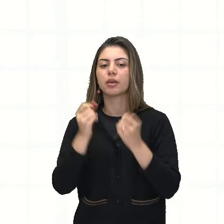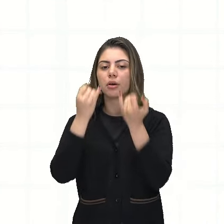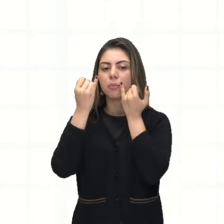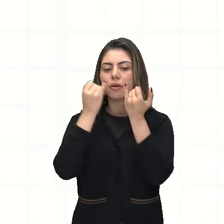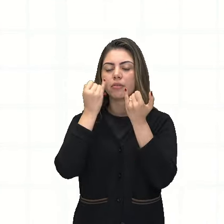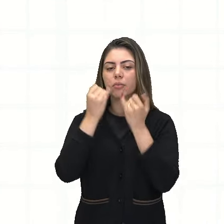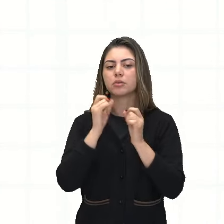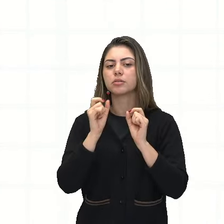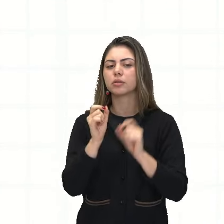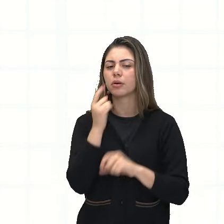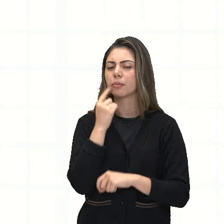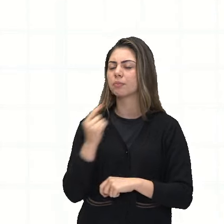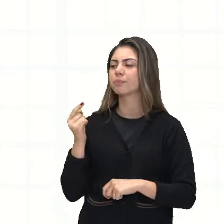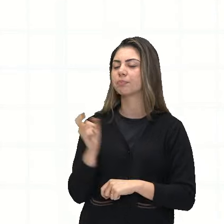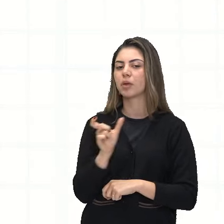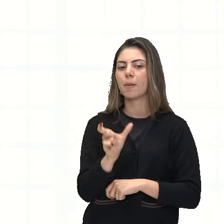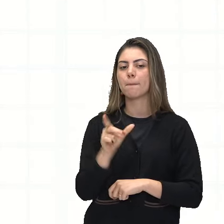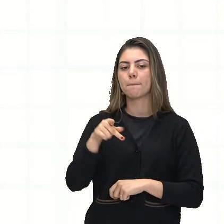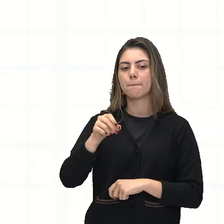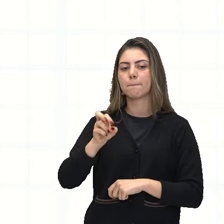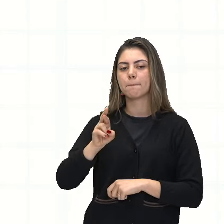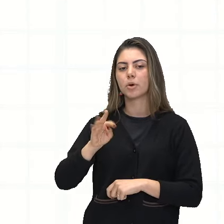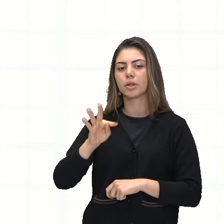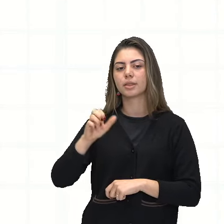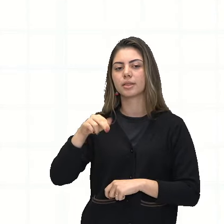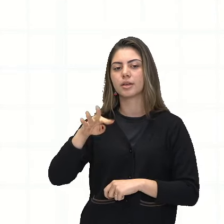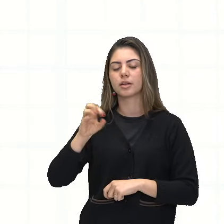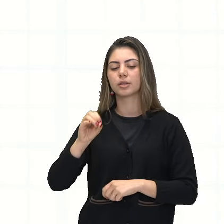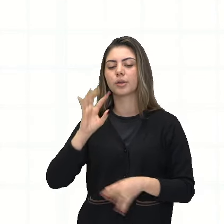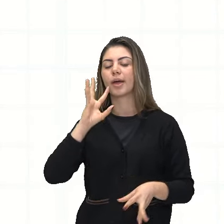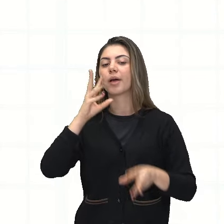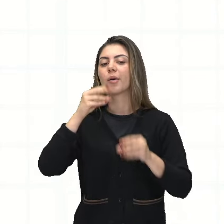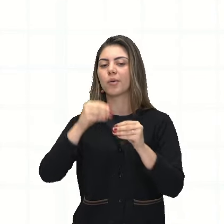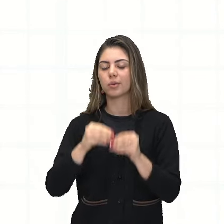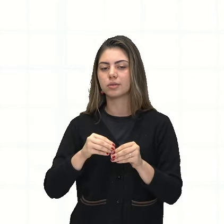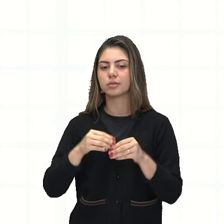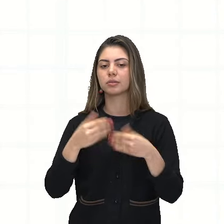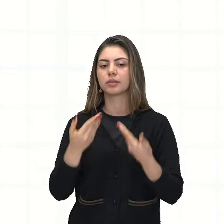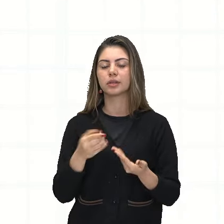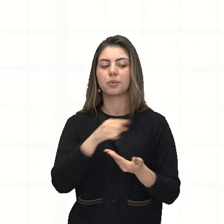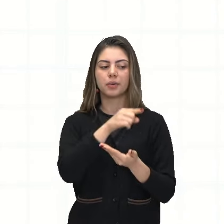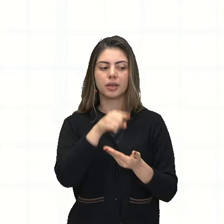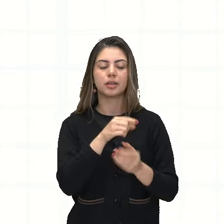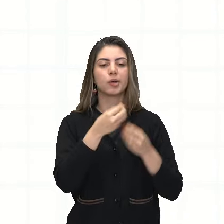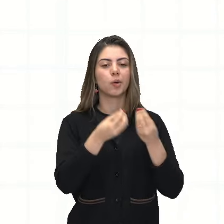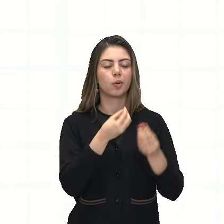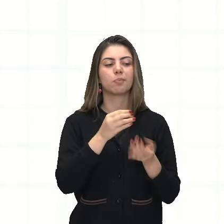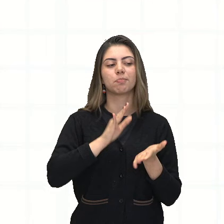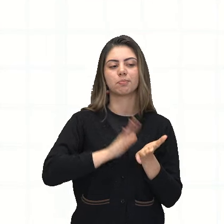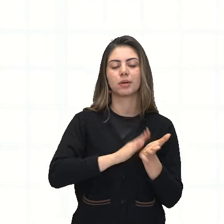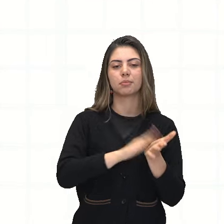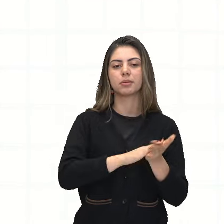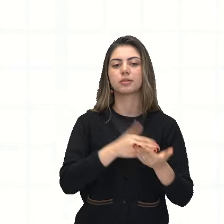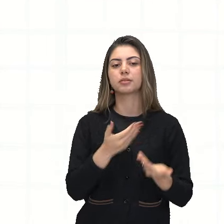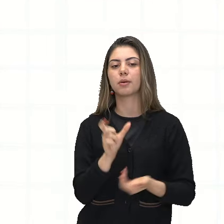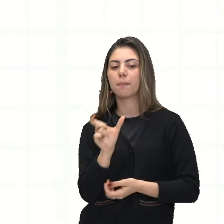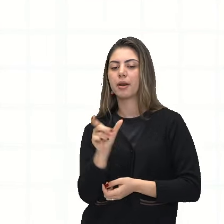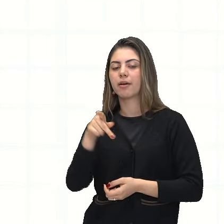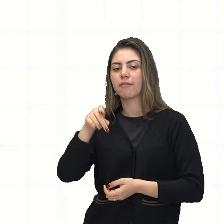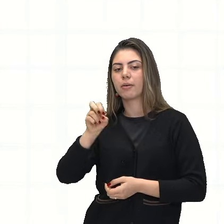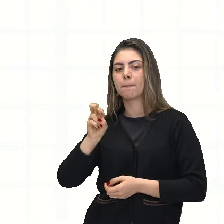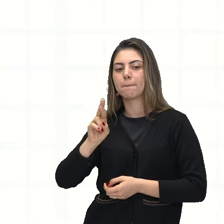de conclusão, né? Portanto, estão de parabéns. Essa palavrinha